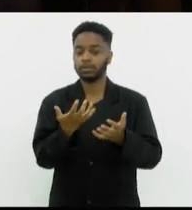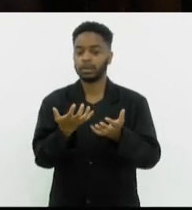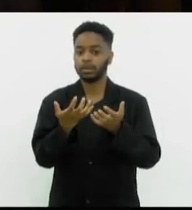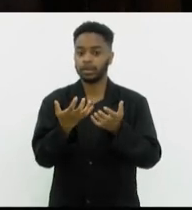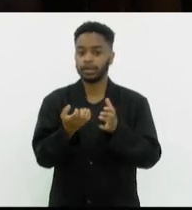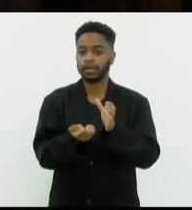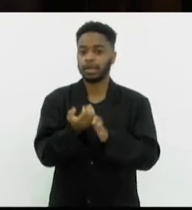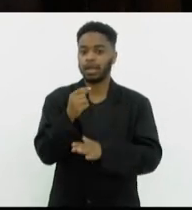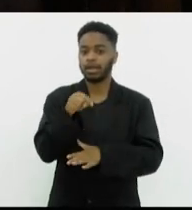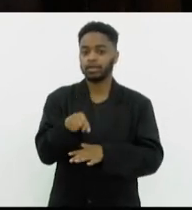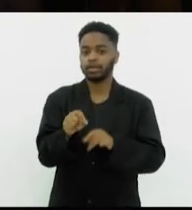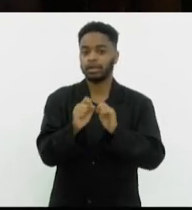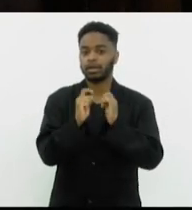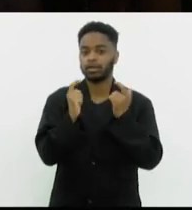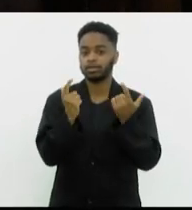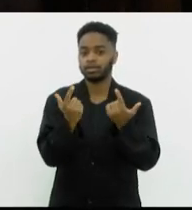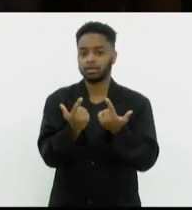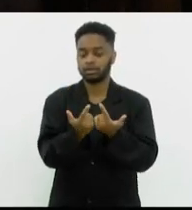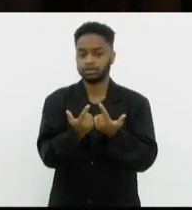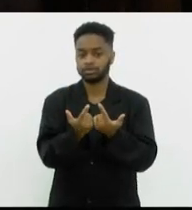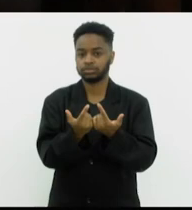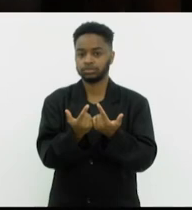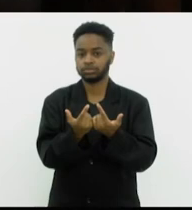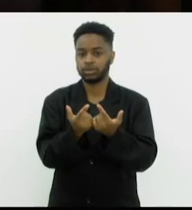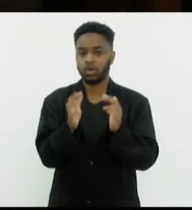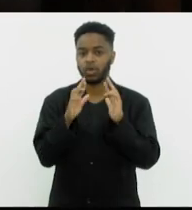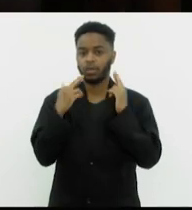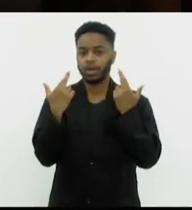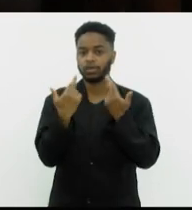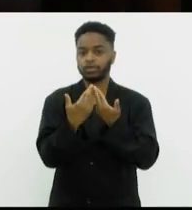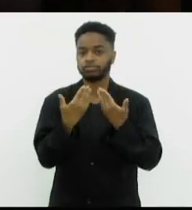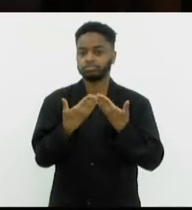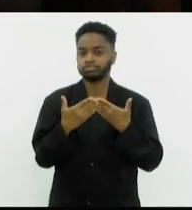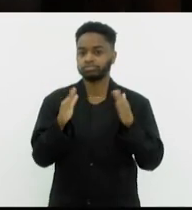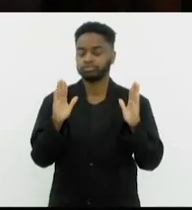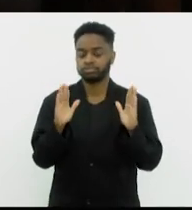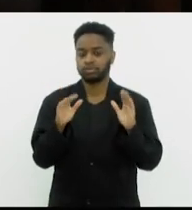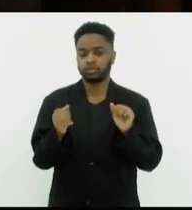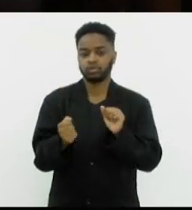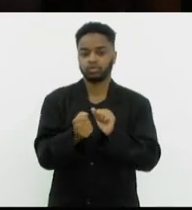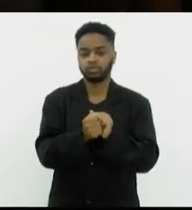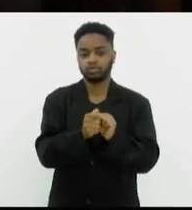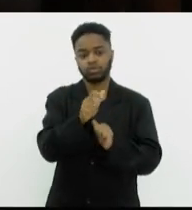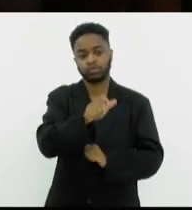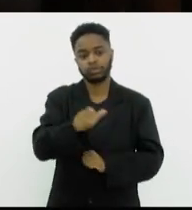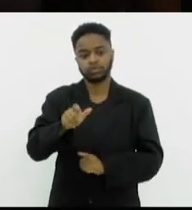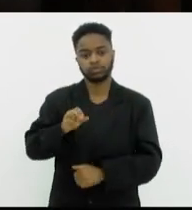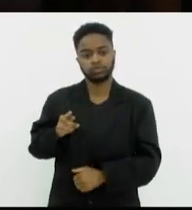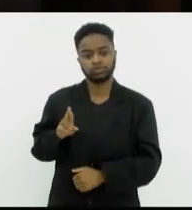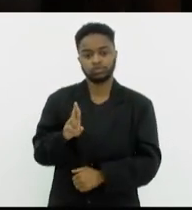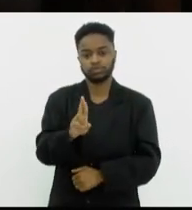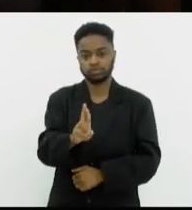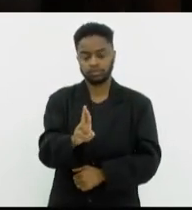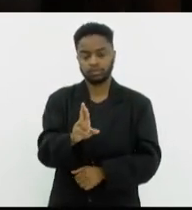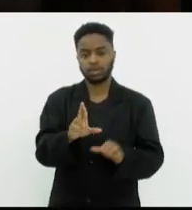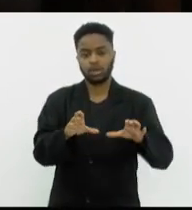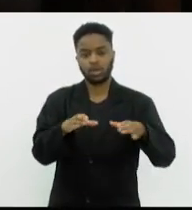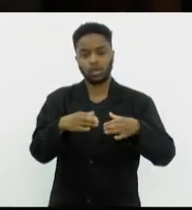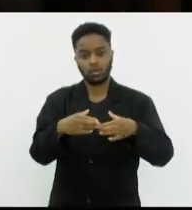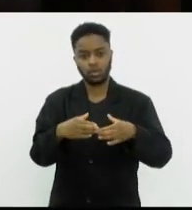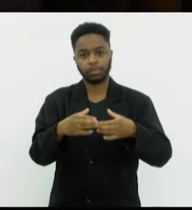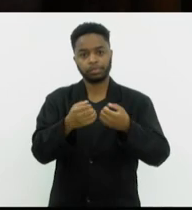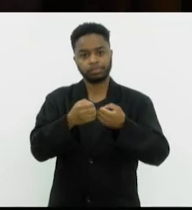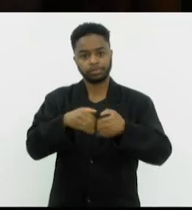aqui na Assembleia Legislativa uma audiência pública com os representantes dos atingidos e das